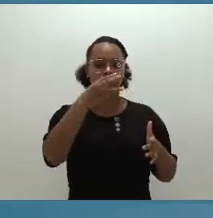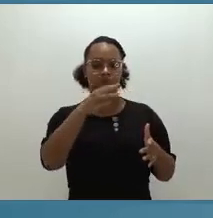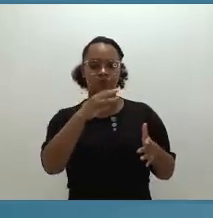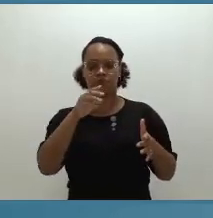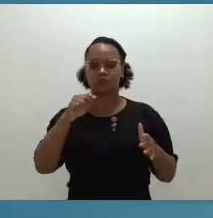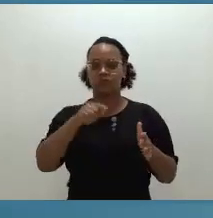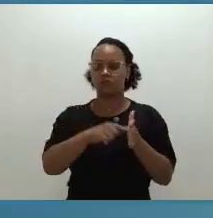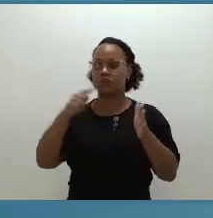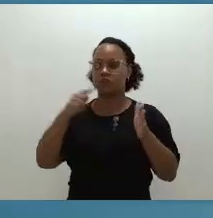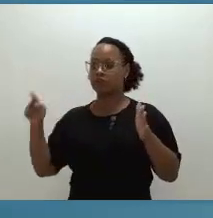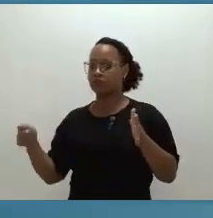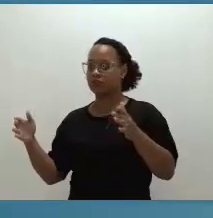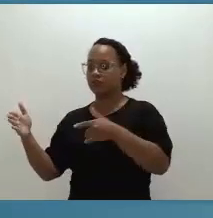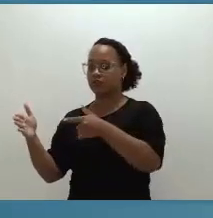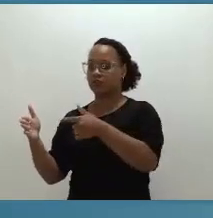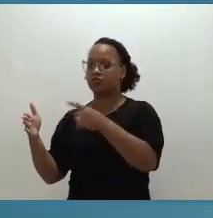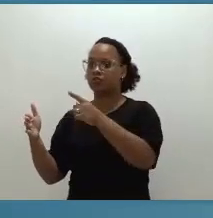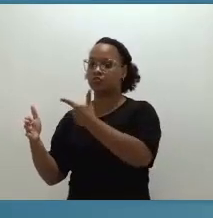2023-2025.